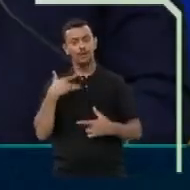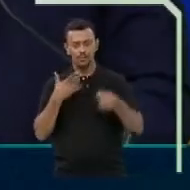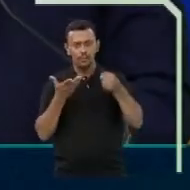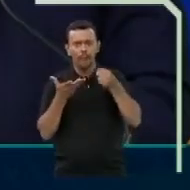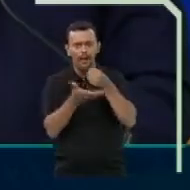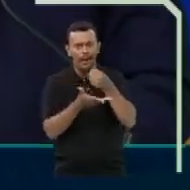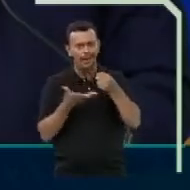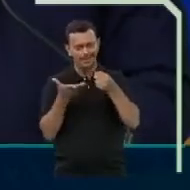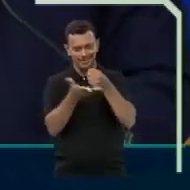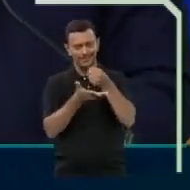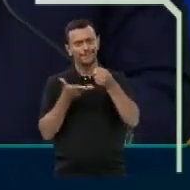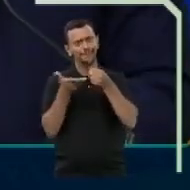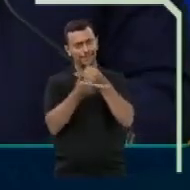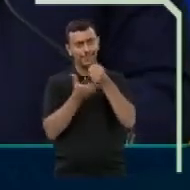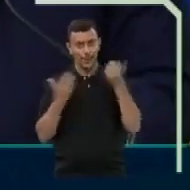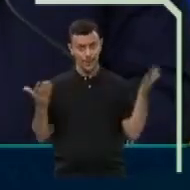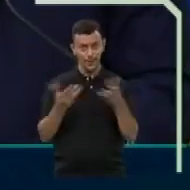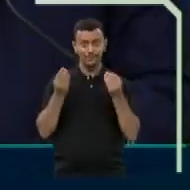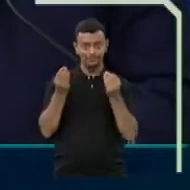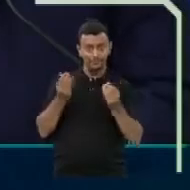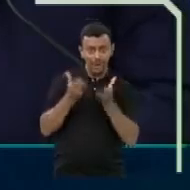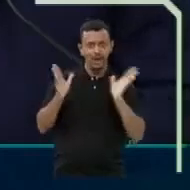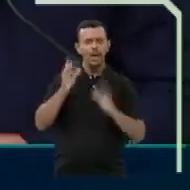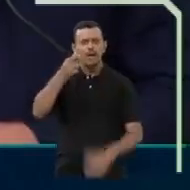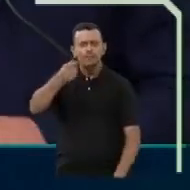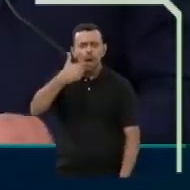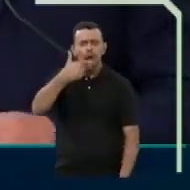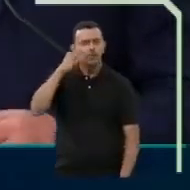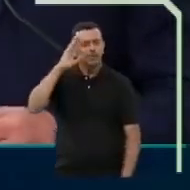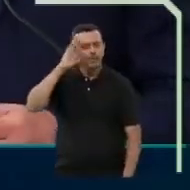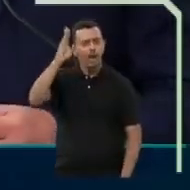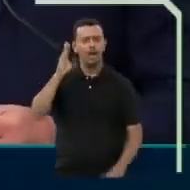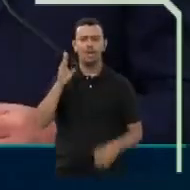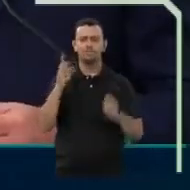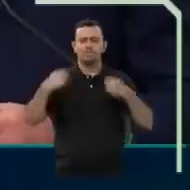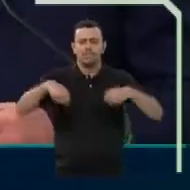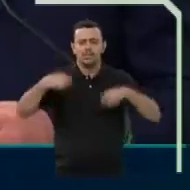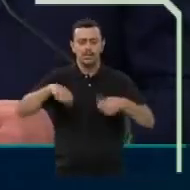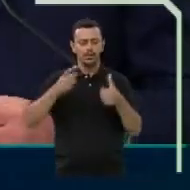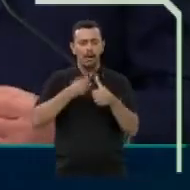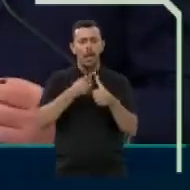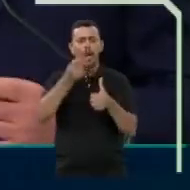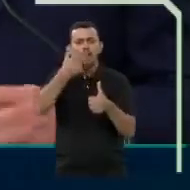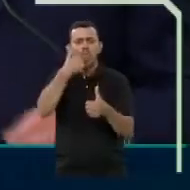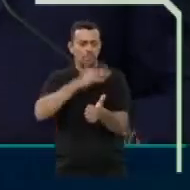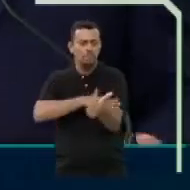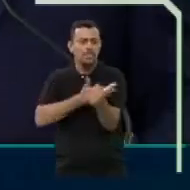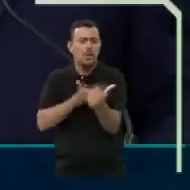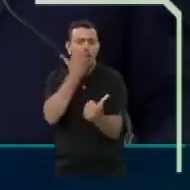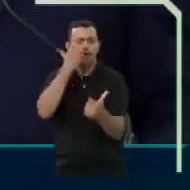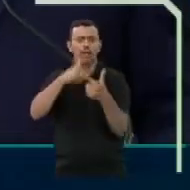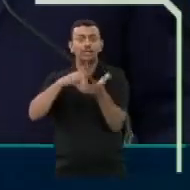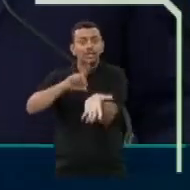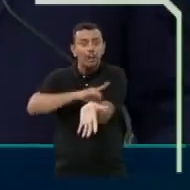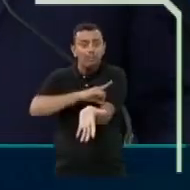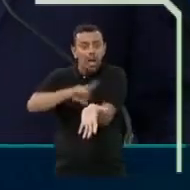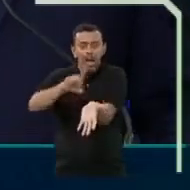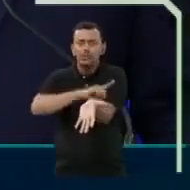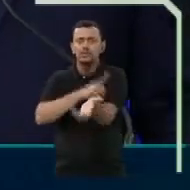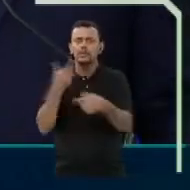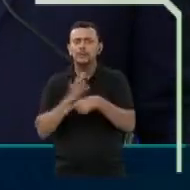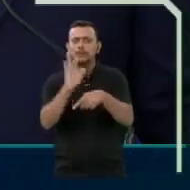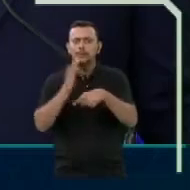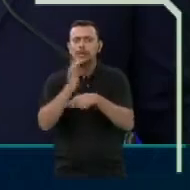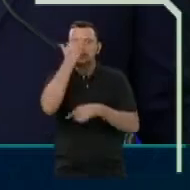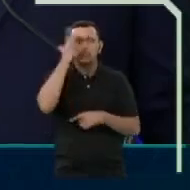vamos disponibilizar os medicamentos essenciais, o remédio da pressão alta, da diabetes. Vamos ajudar as pessoas